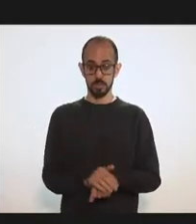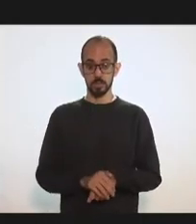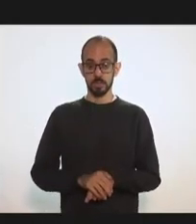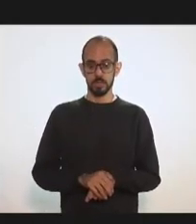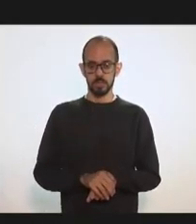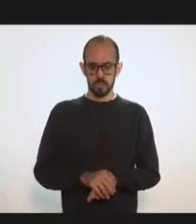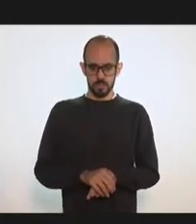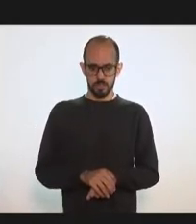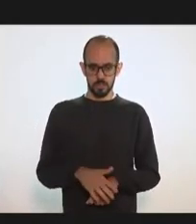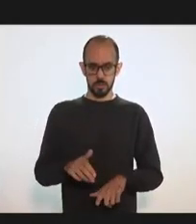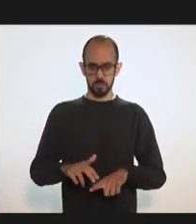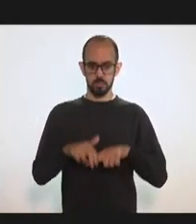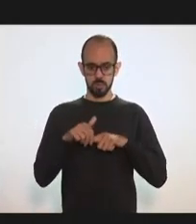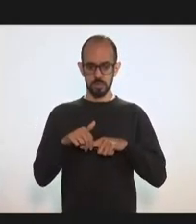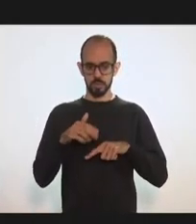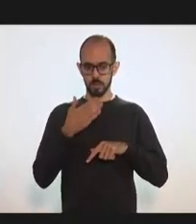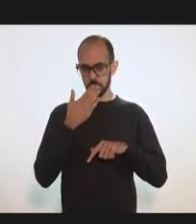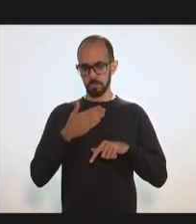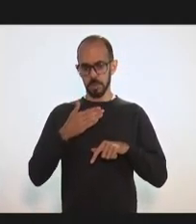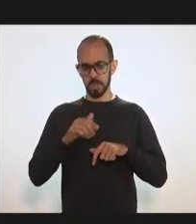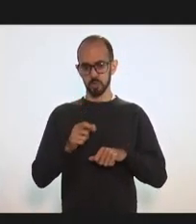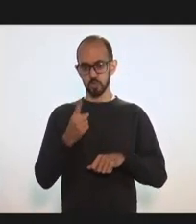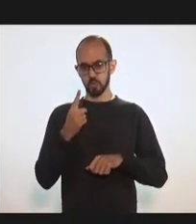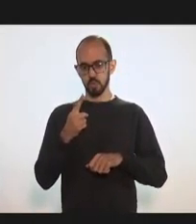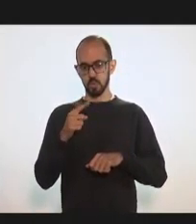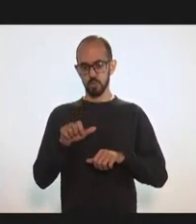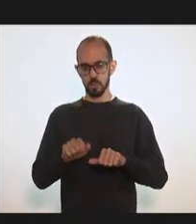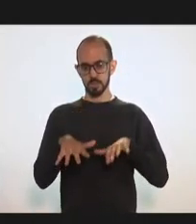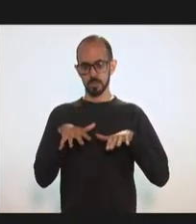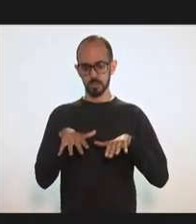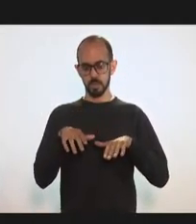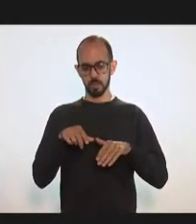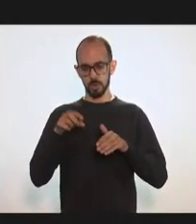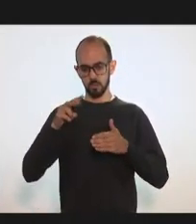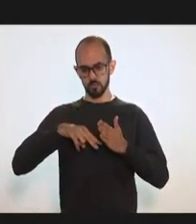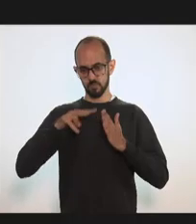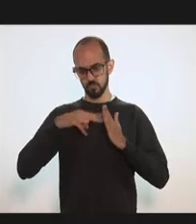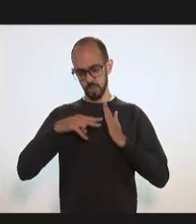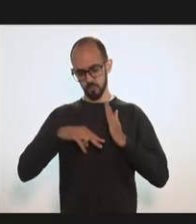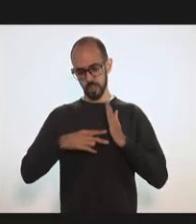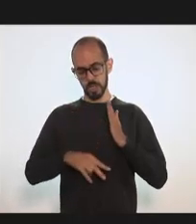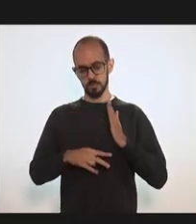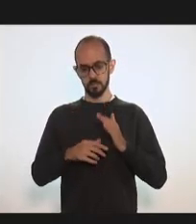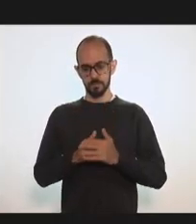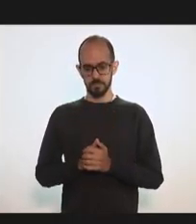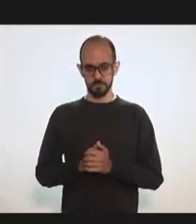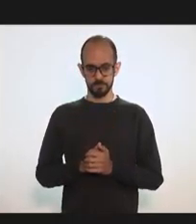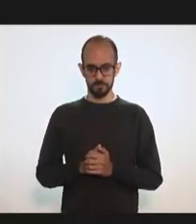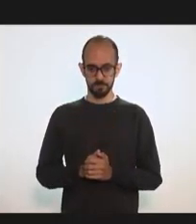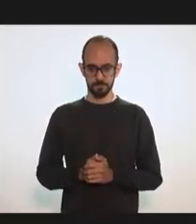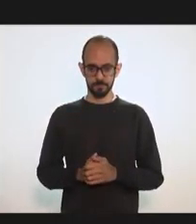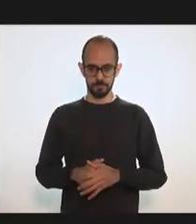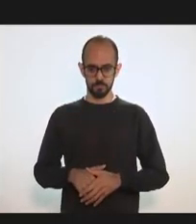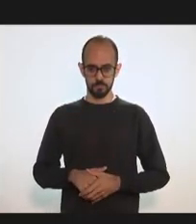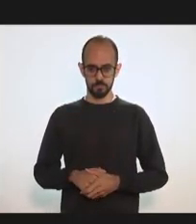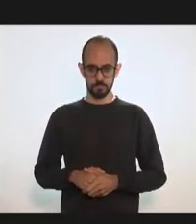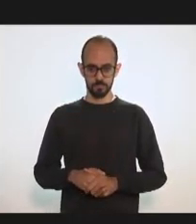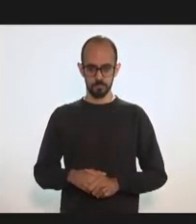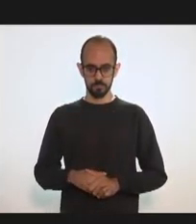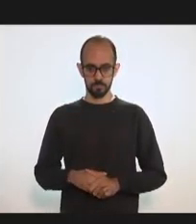esses PLs têm importâncias, têm diferentes têm importantes diferenças.